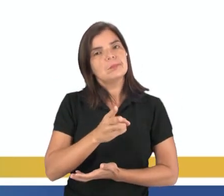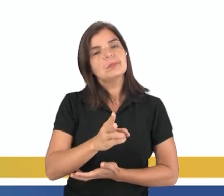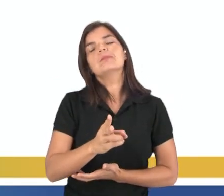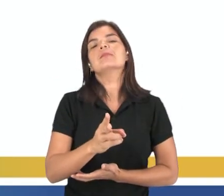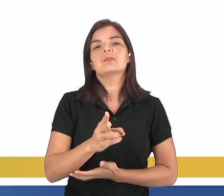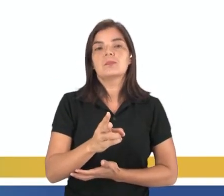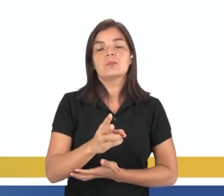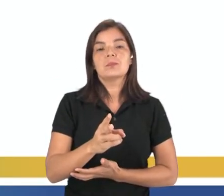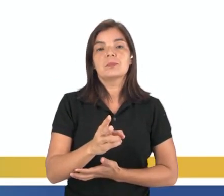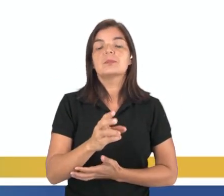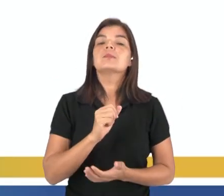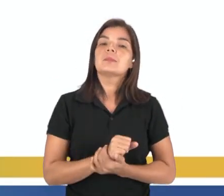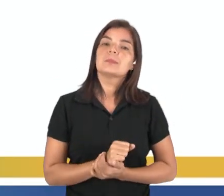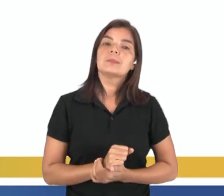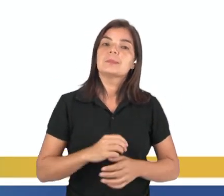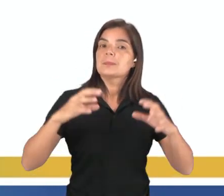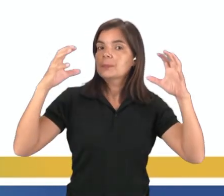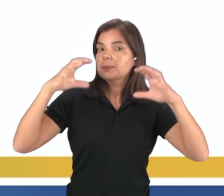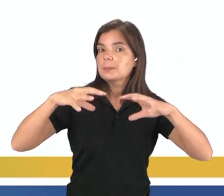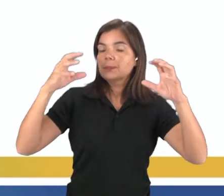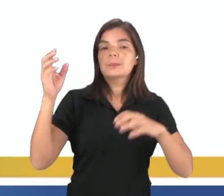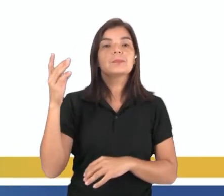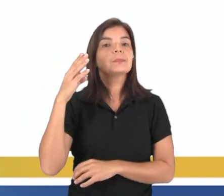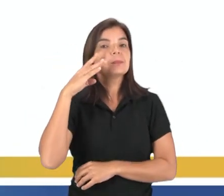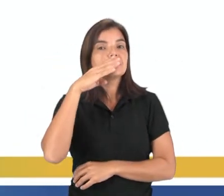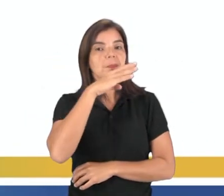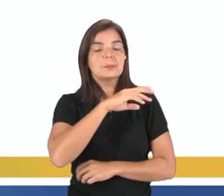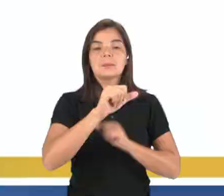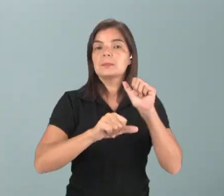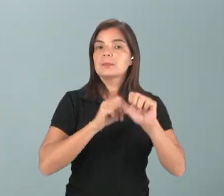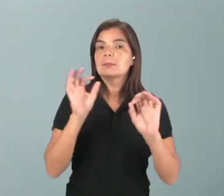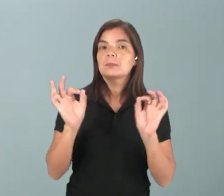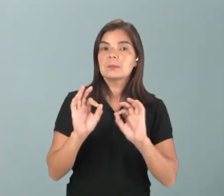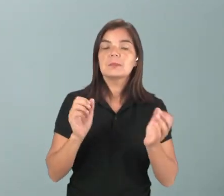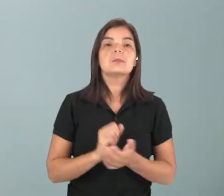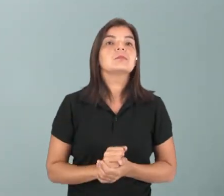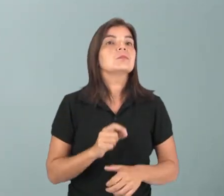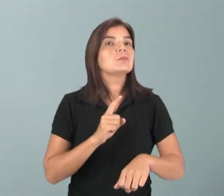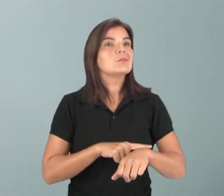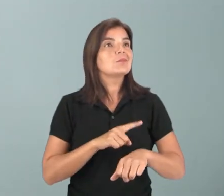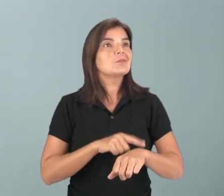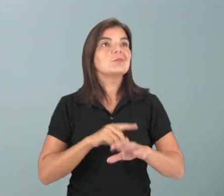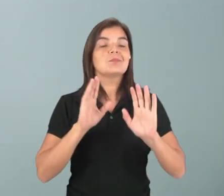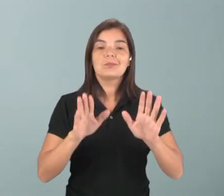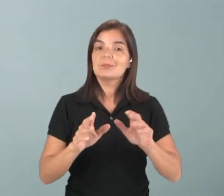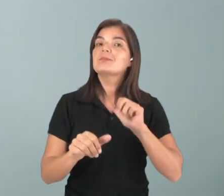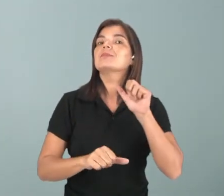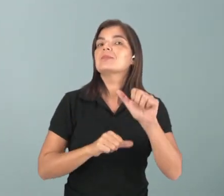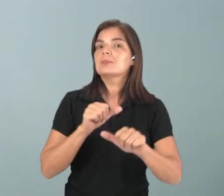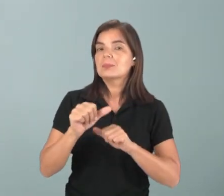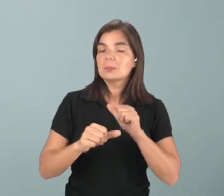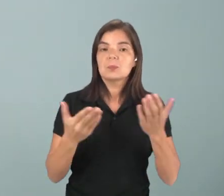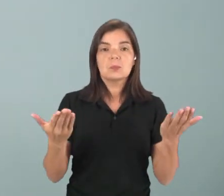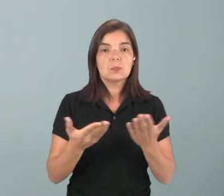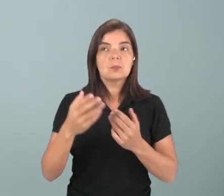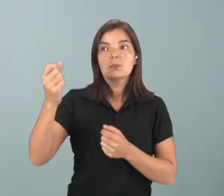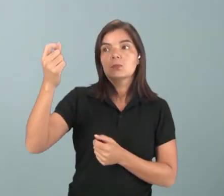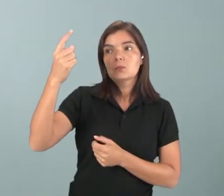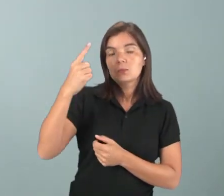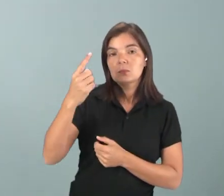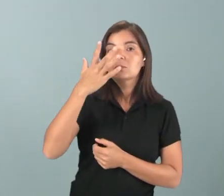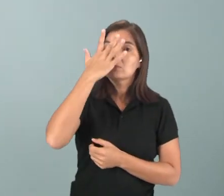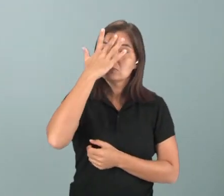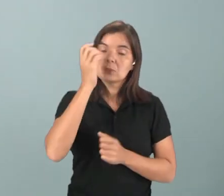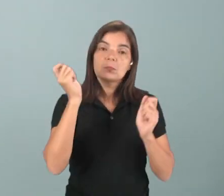continuar sendo quente e úmido, tá? Então, é algo que não muda. O tempo já é algo que muda, né? Hoje está